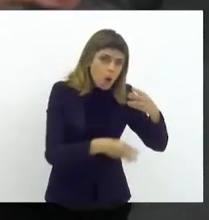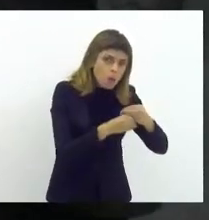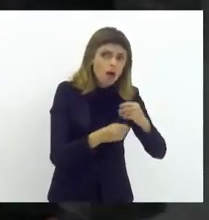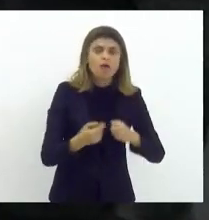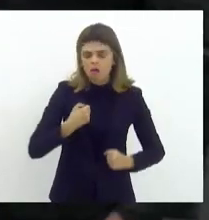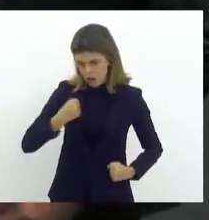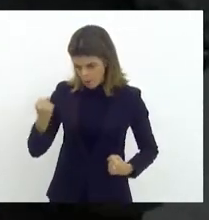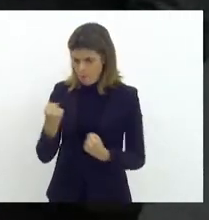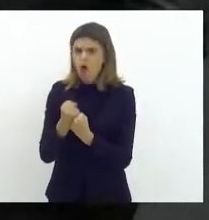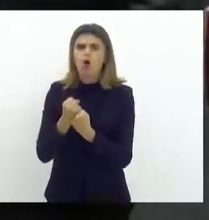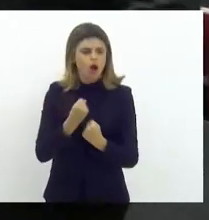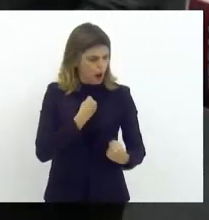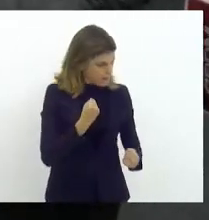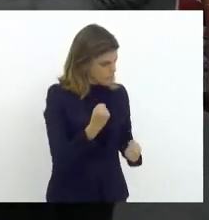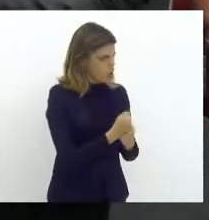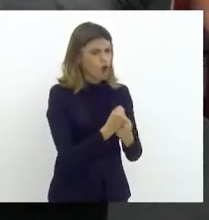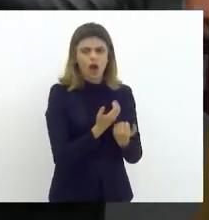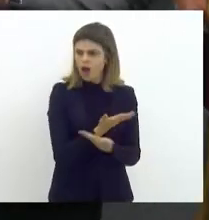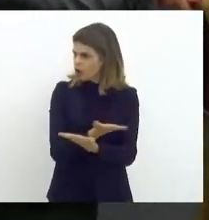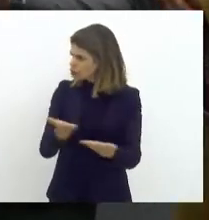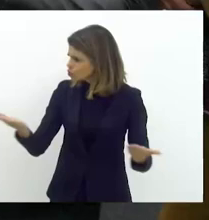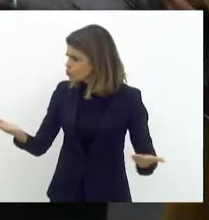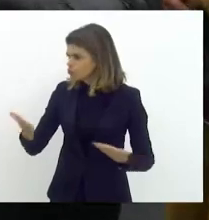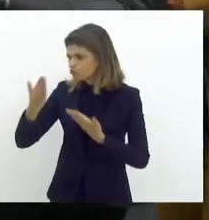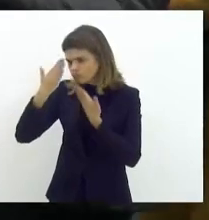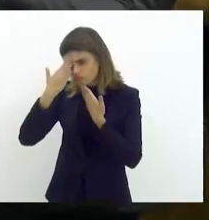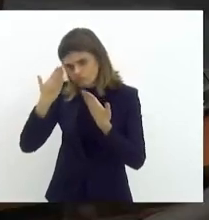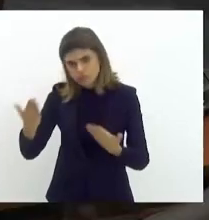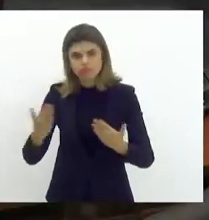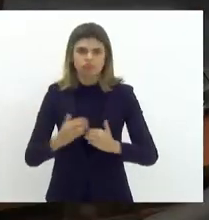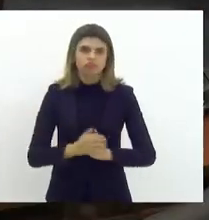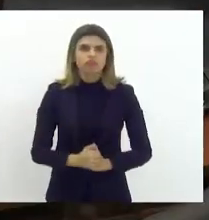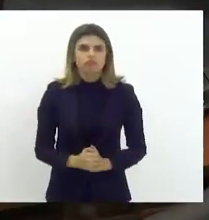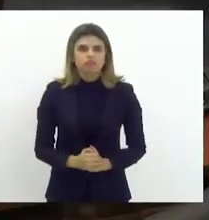Muito obrigado a todos um abraço